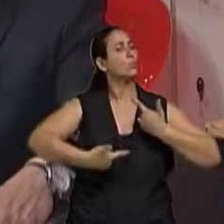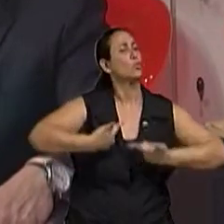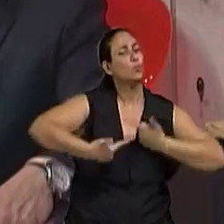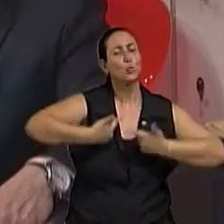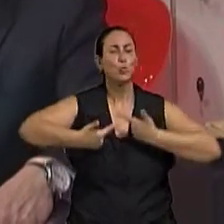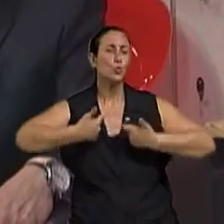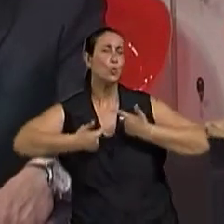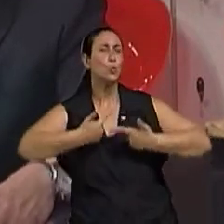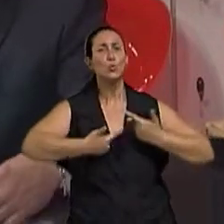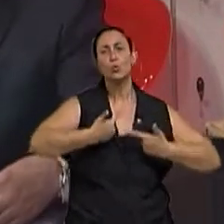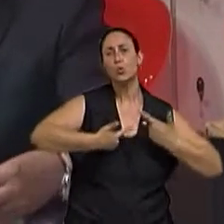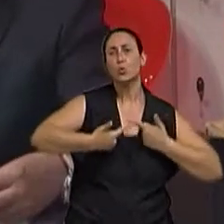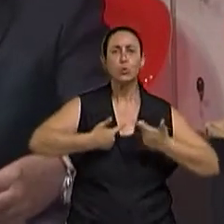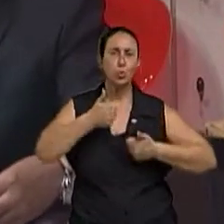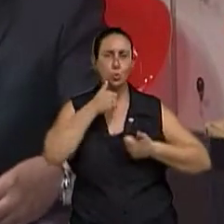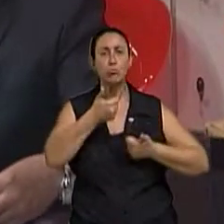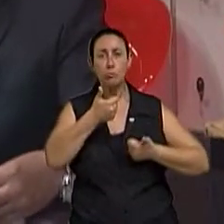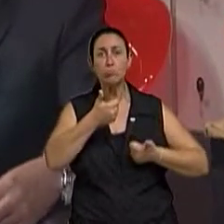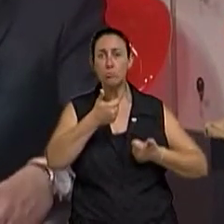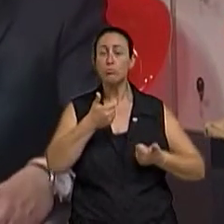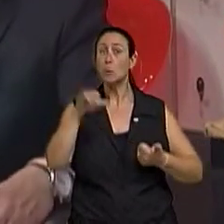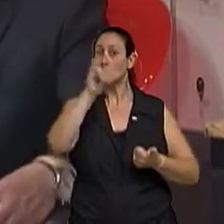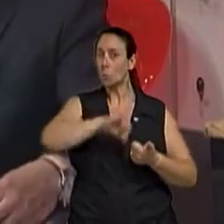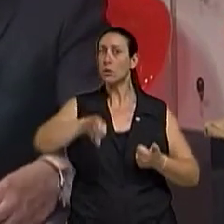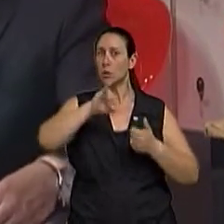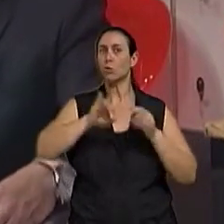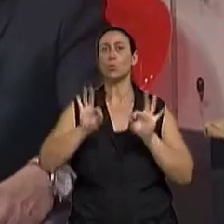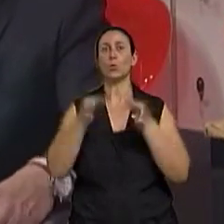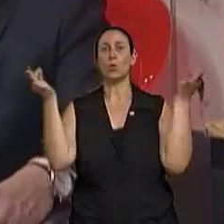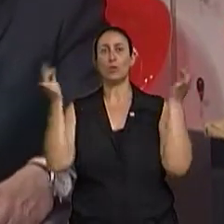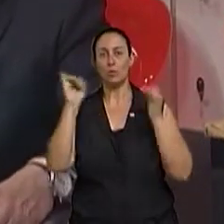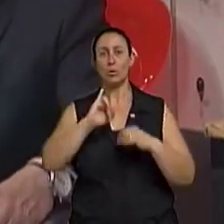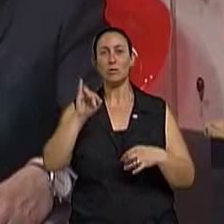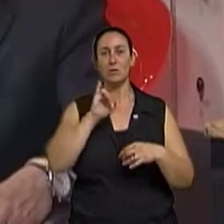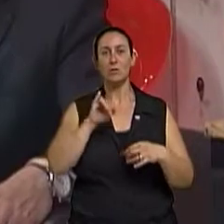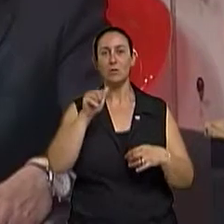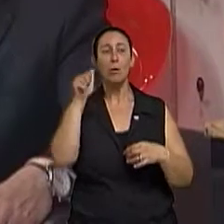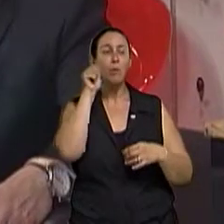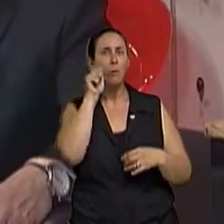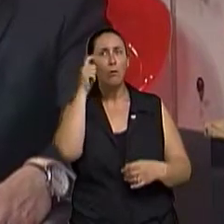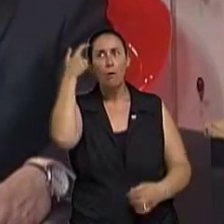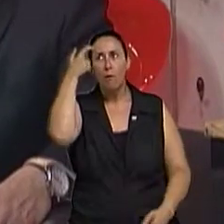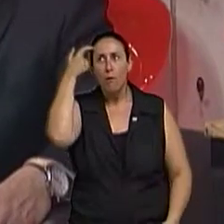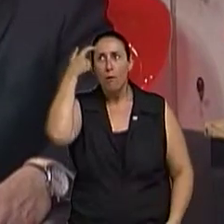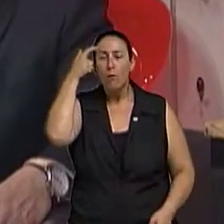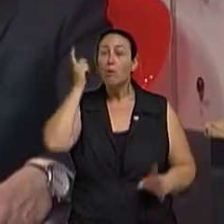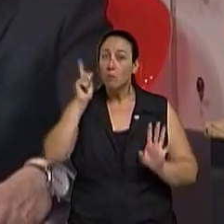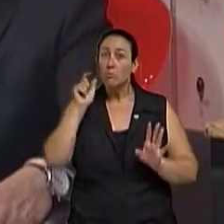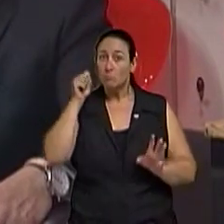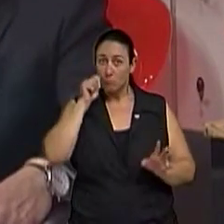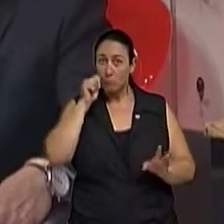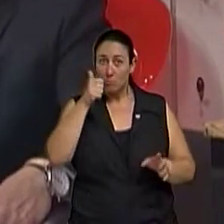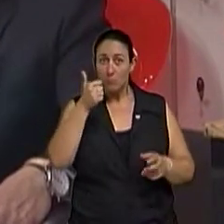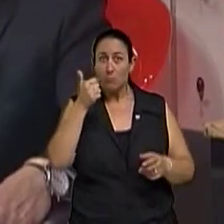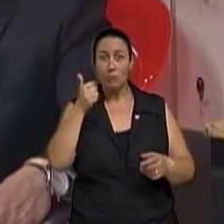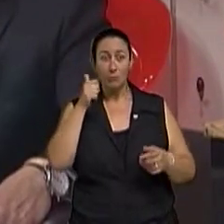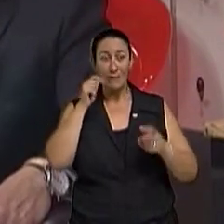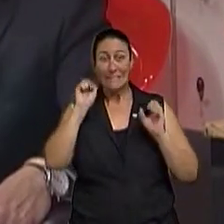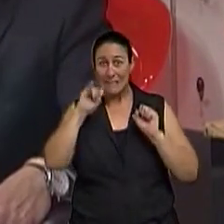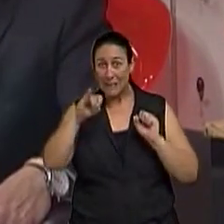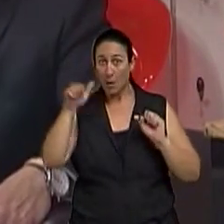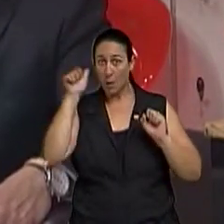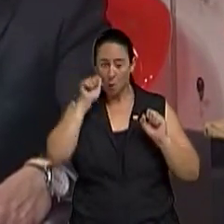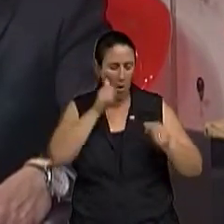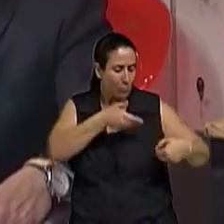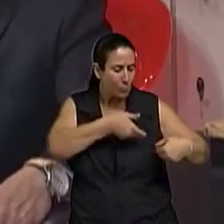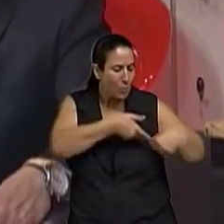um curto espaço de tempo. E isso é essencial para a cura. E aquilo que a gente coloca, quanto menor a cicatriz externa, menor